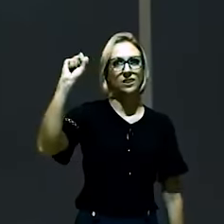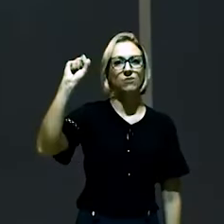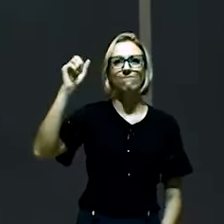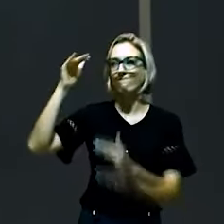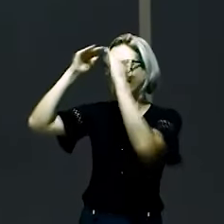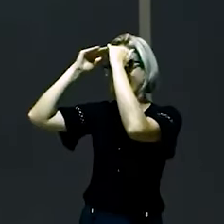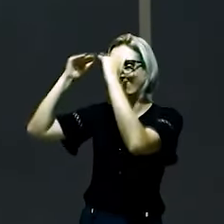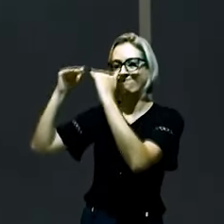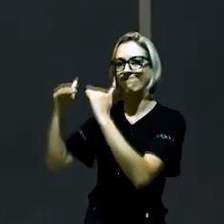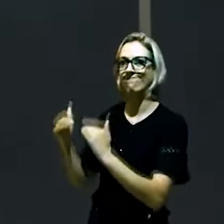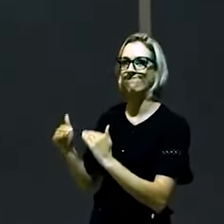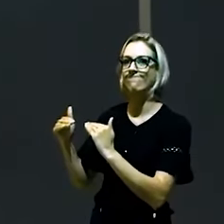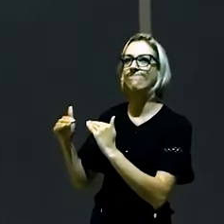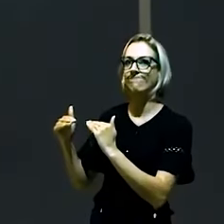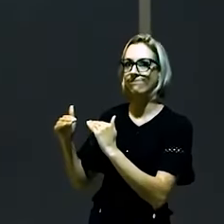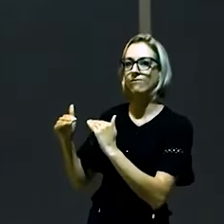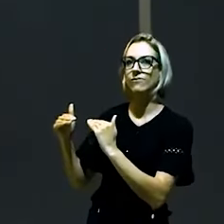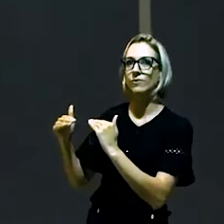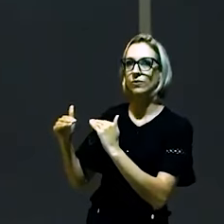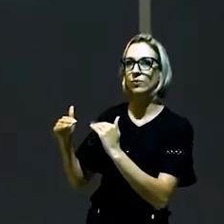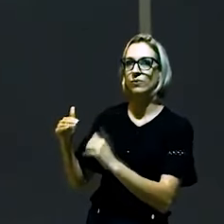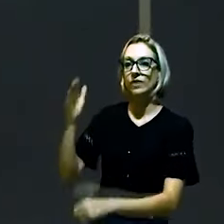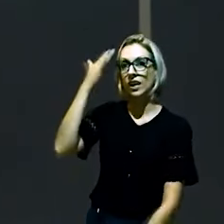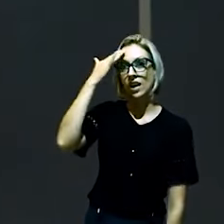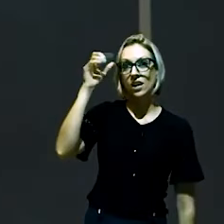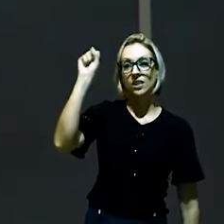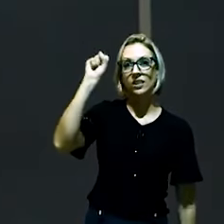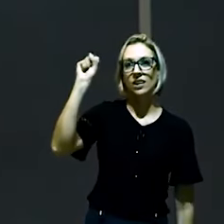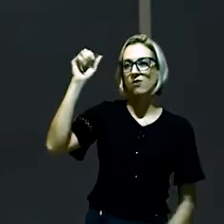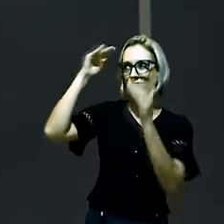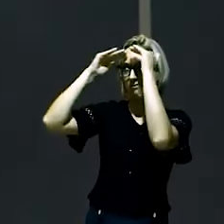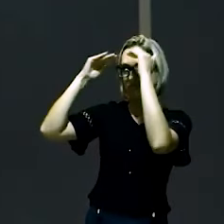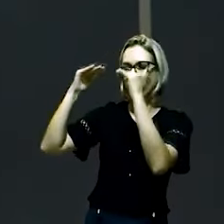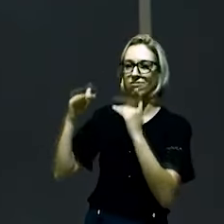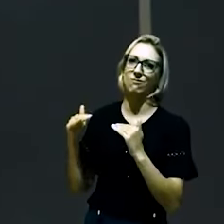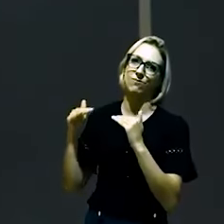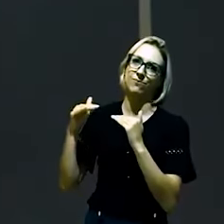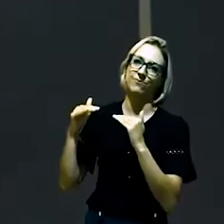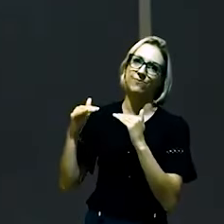A Bíblia diz que Salomão fez o que era mal aos olhos do Senhor,